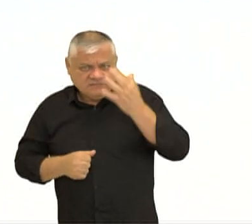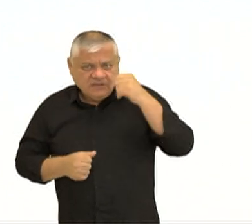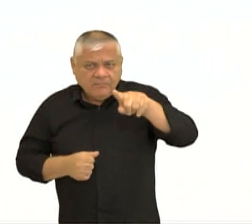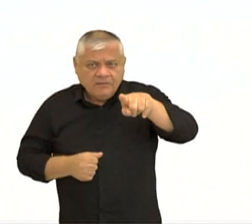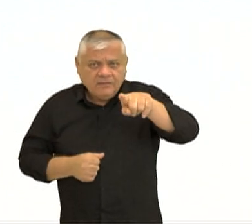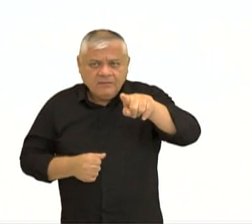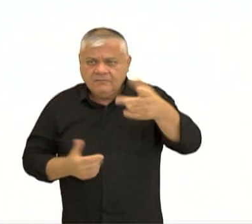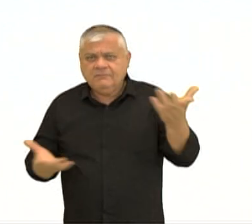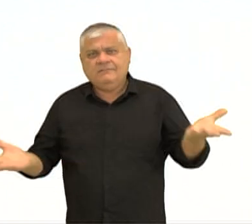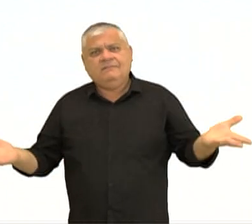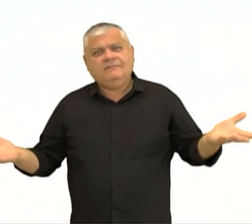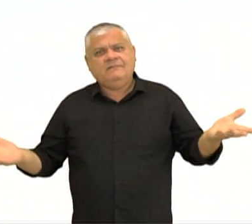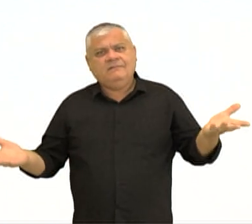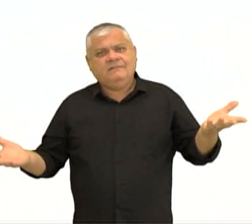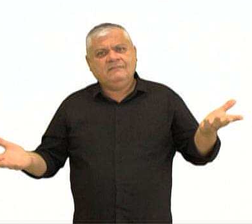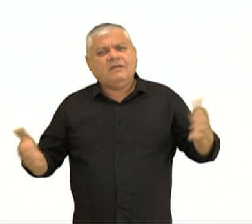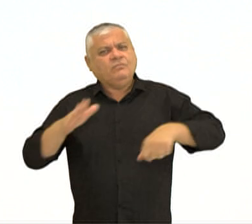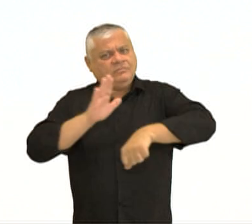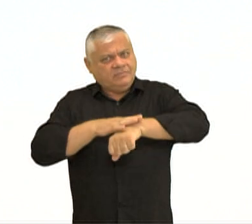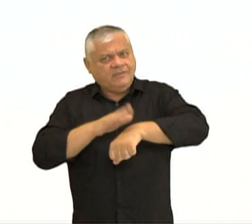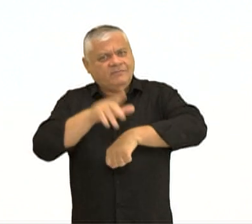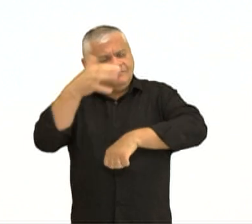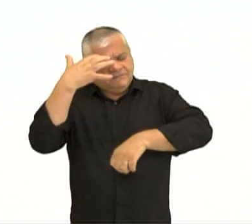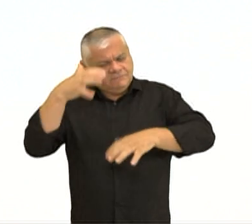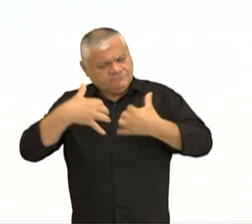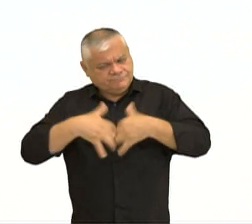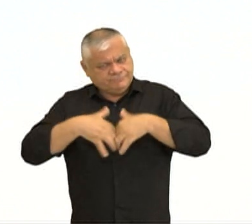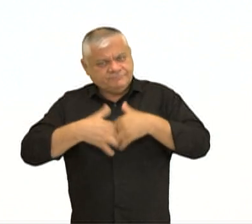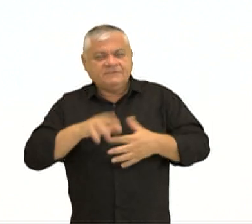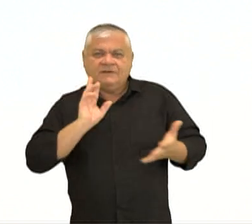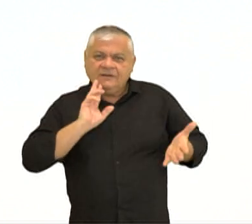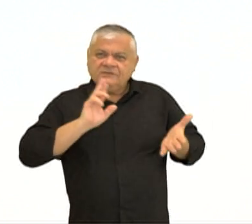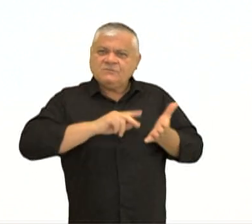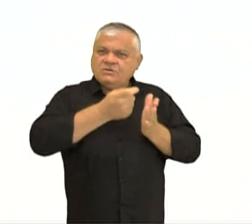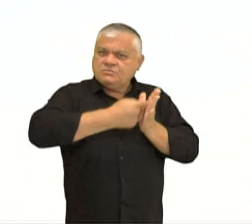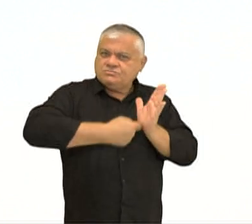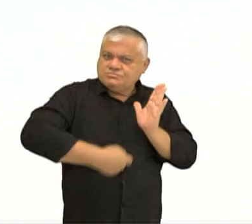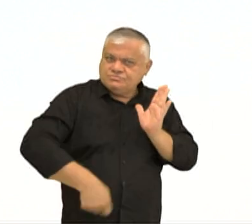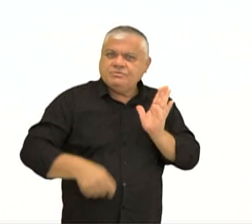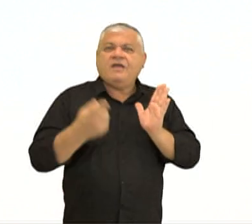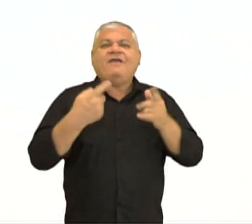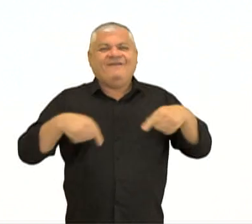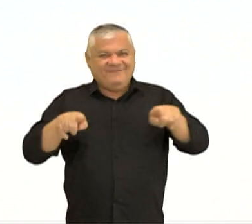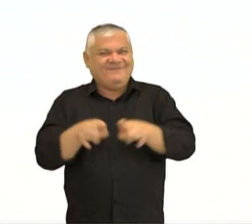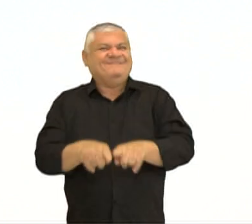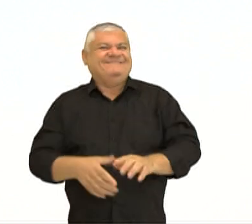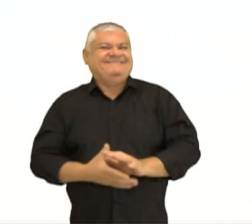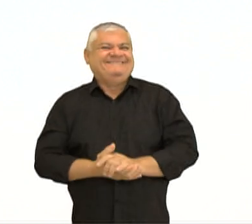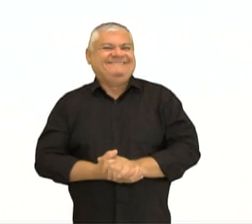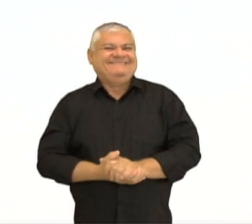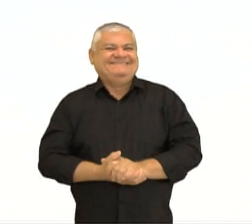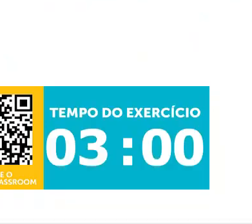sabe? Muito bem. Então, um tempinho aí para vocês anotarem a resposta de vocês. E daqui a pouco eu volto.